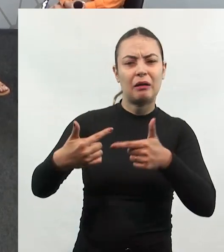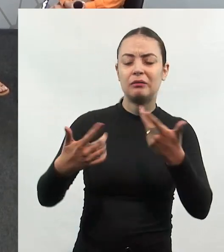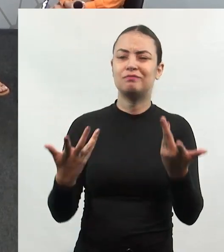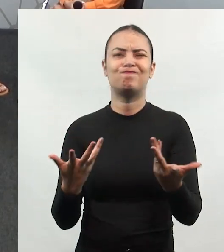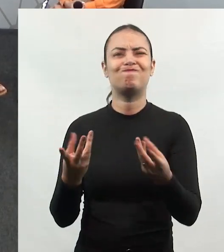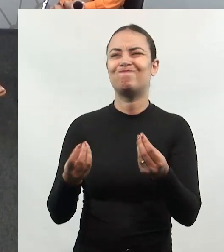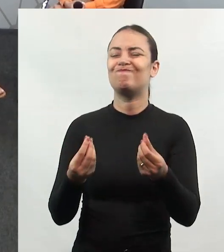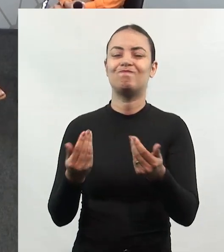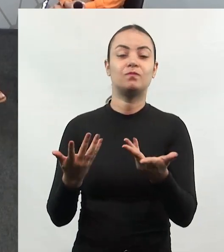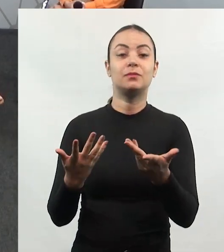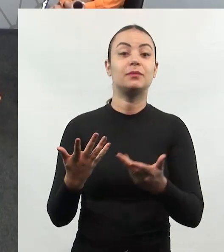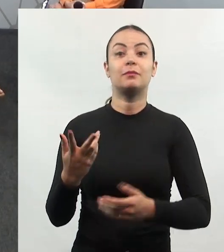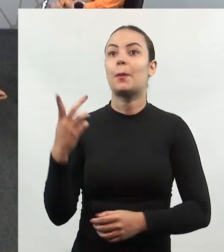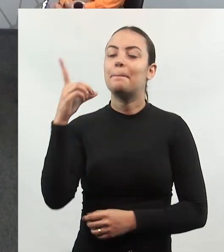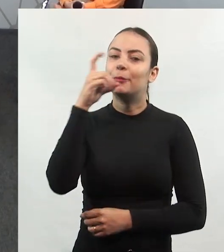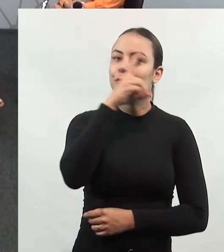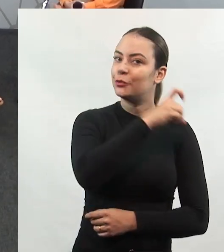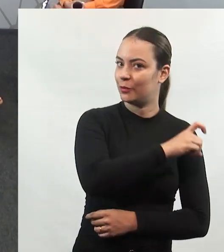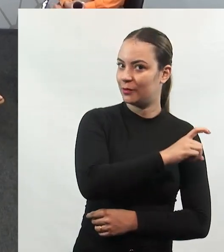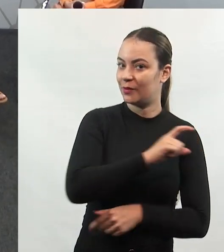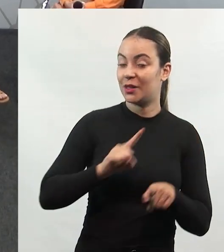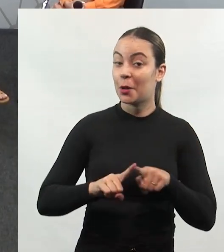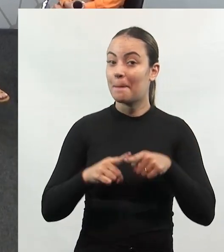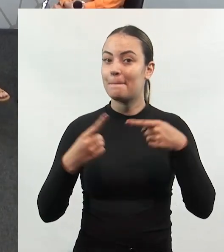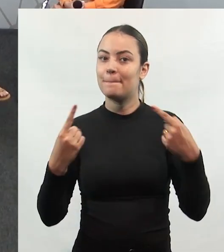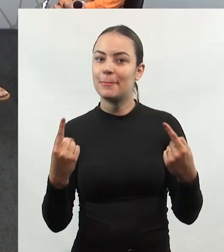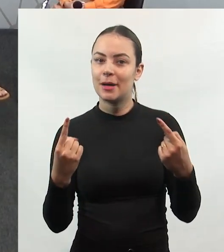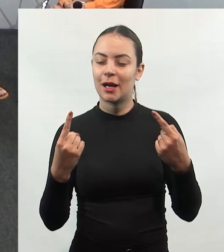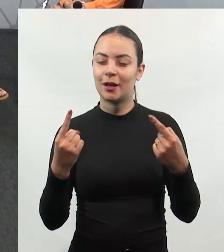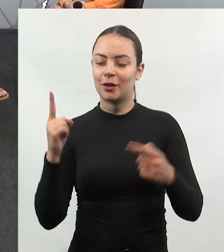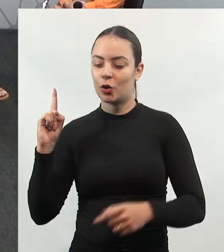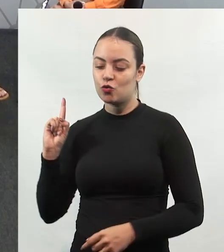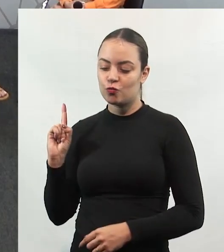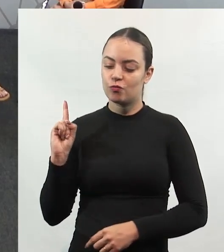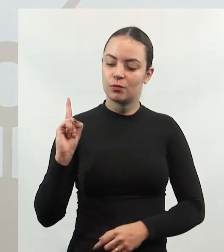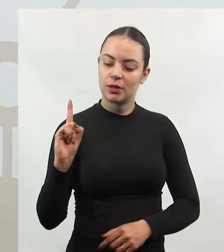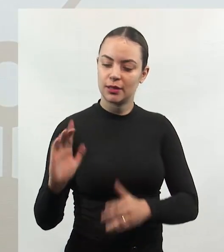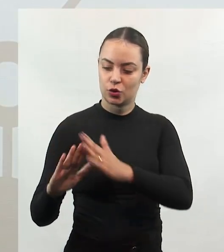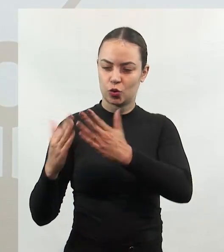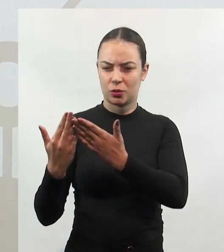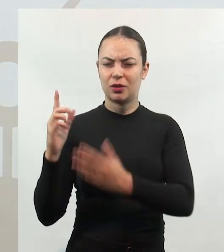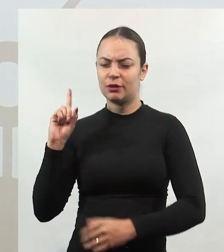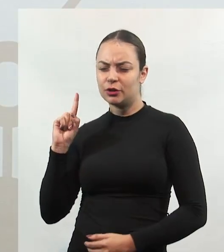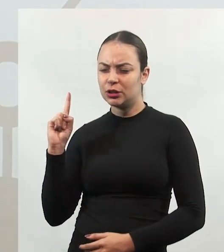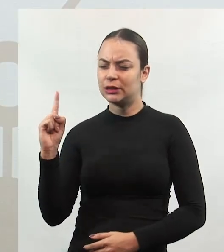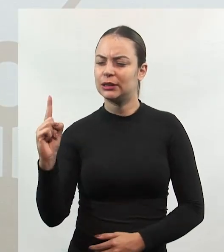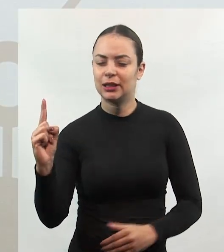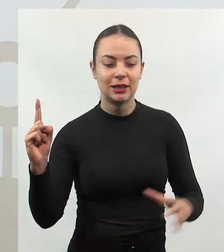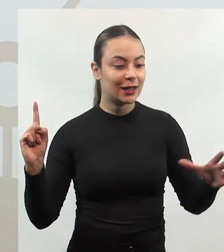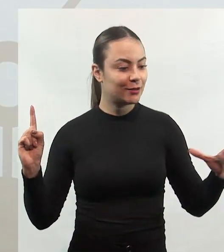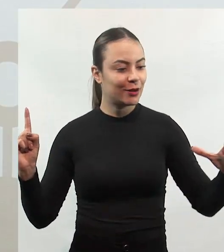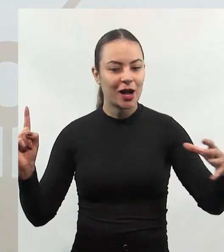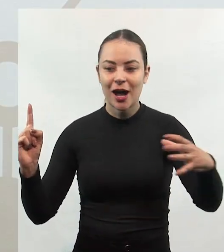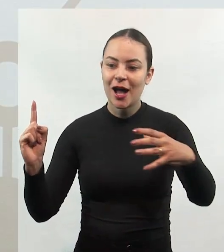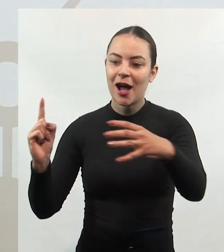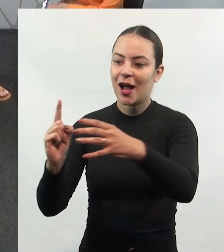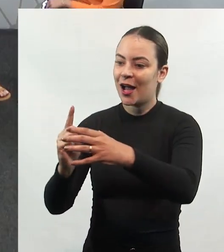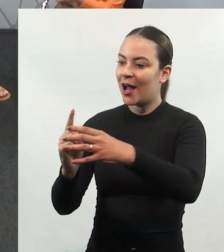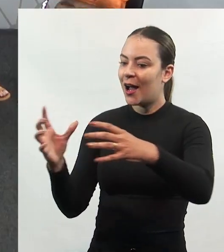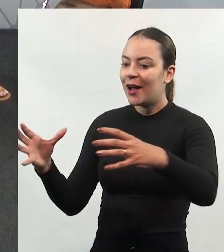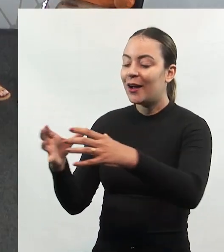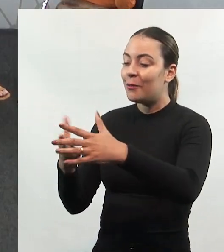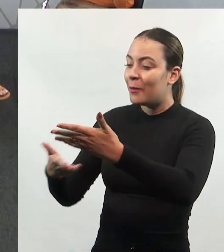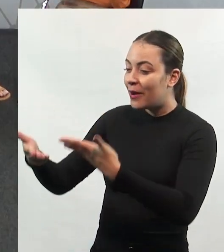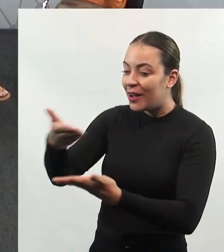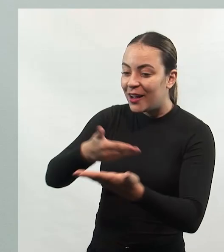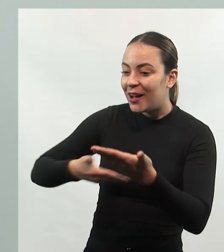refeitório. Gente, eu ganhava assim, porque os alunos do fundamental lanchavam, e aí a gente ia em seguida e falava pra fila,